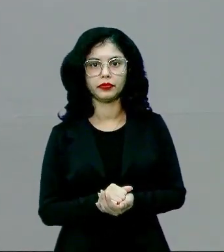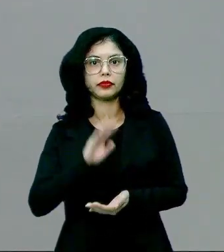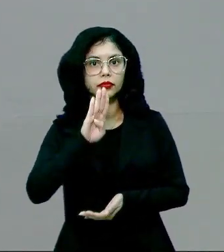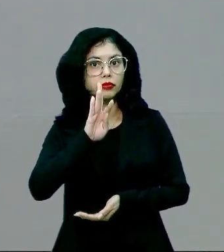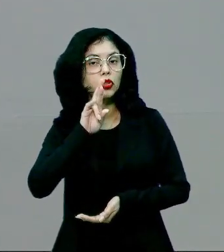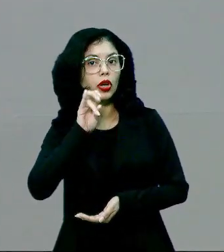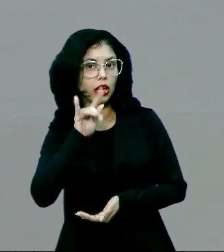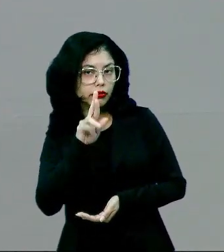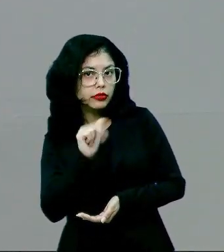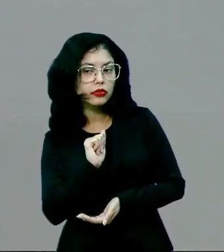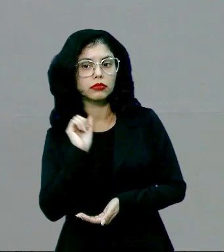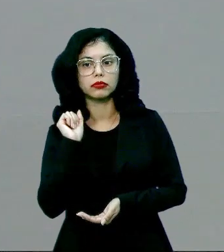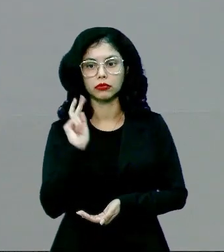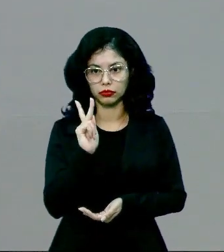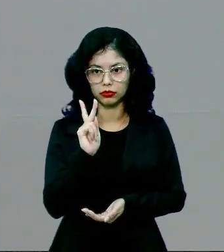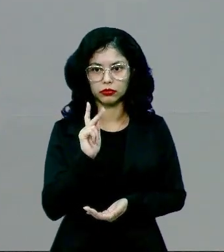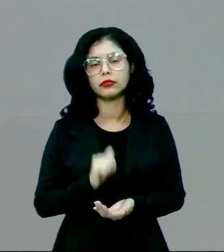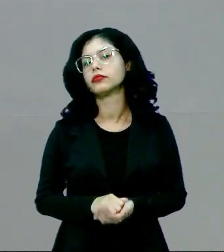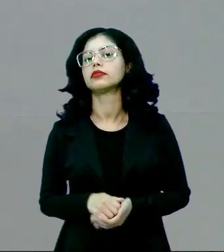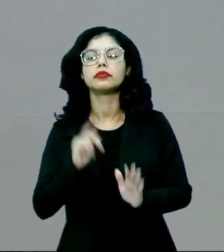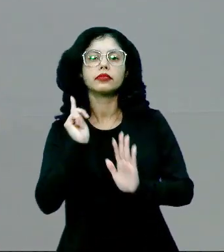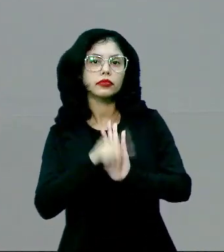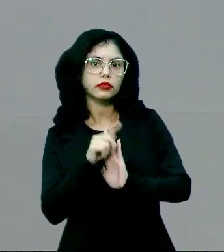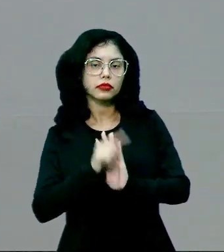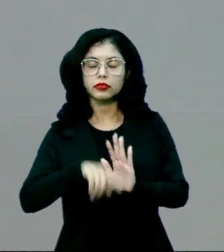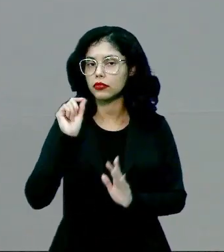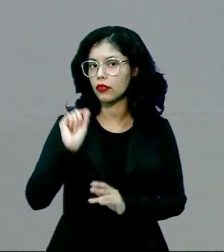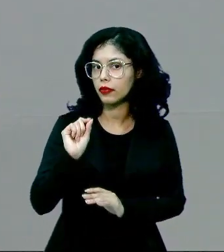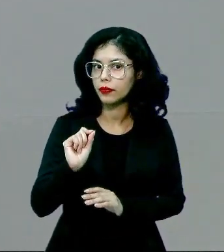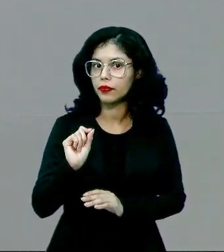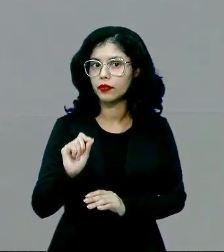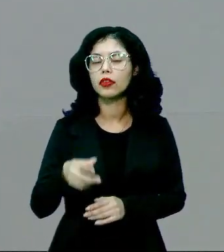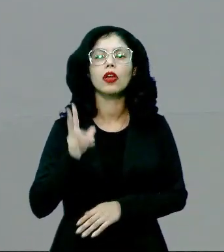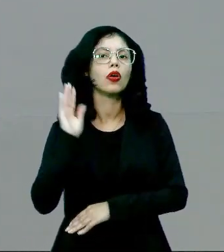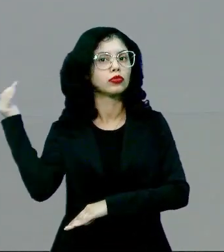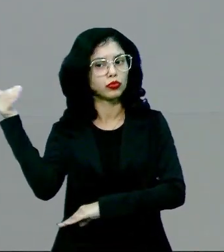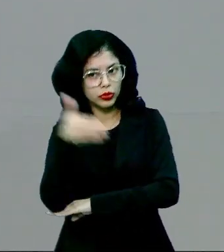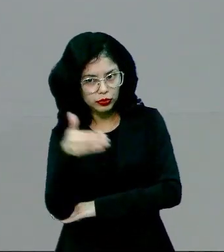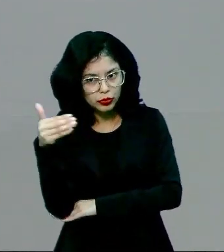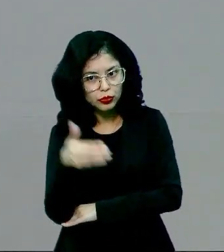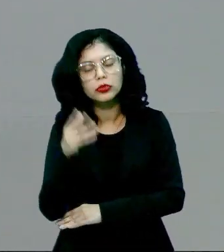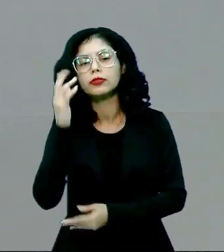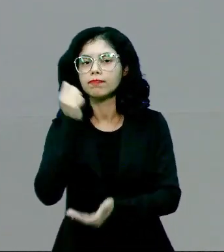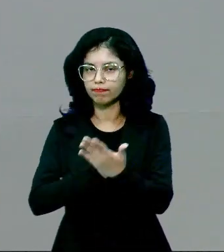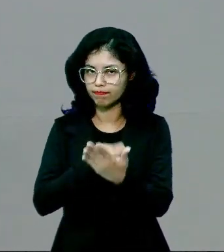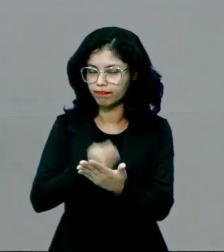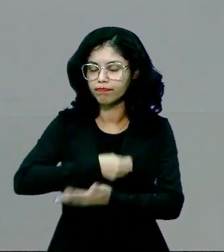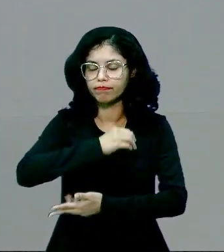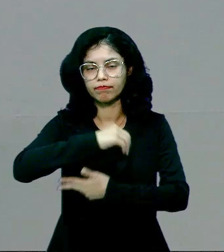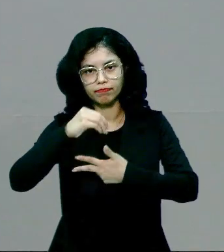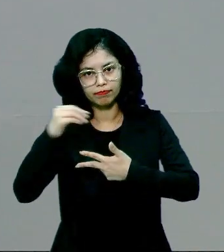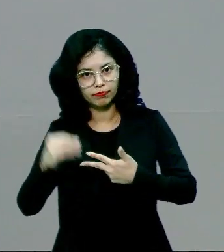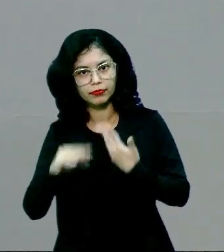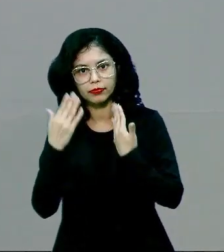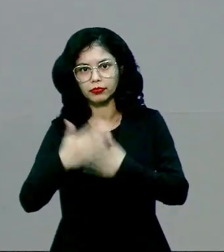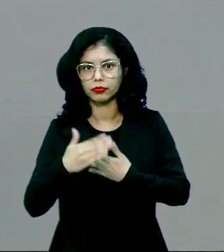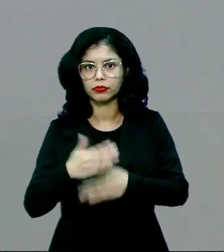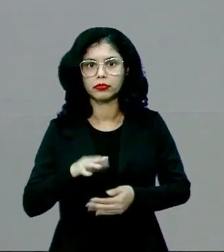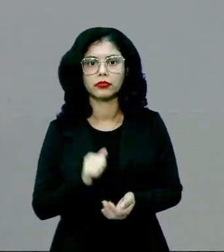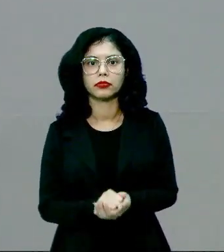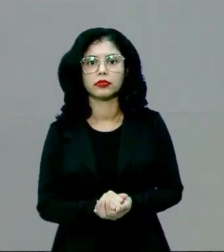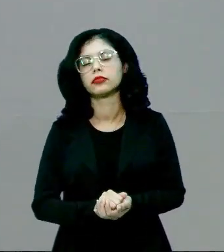biografias gênero esse que ele frequentemente ele é cobrado na prova do Enem principalmente